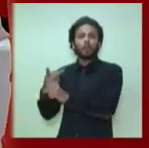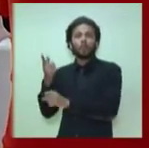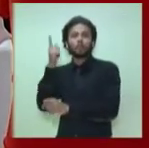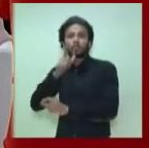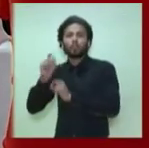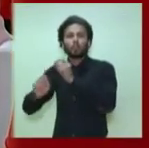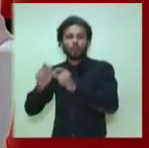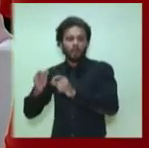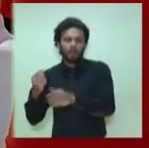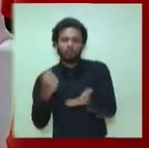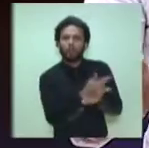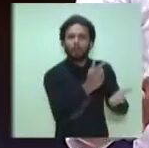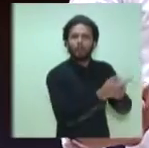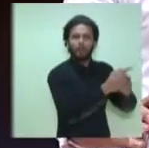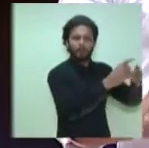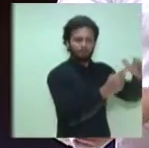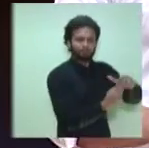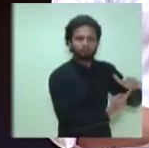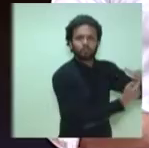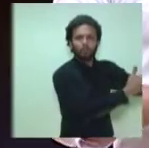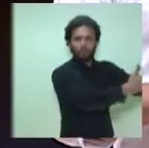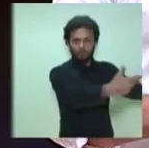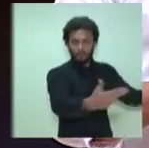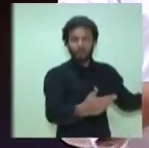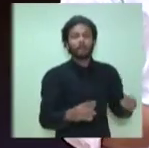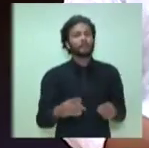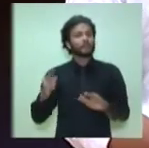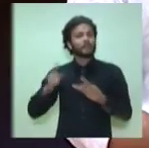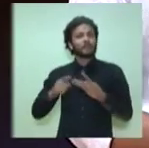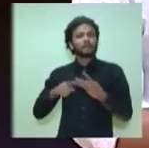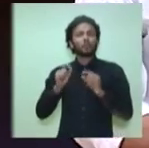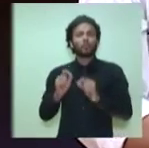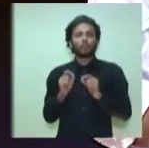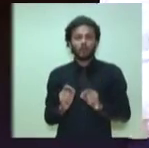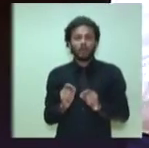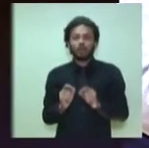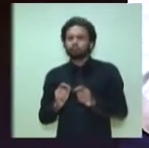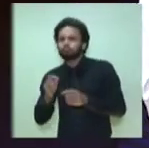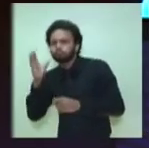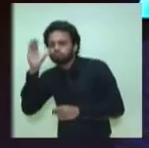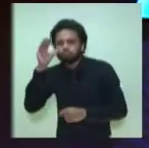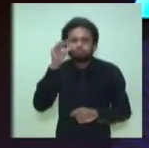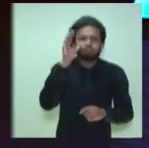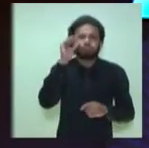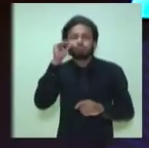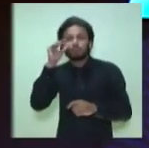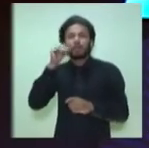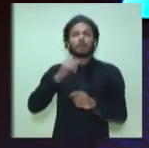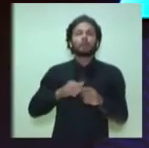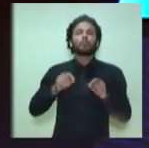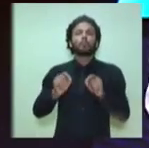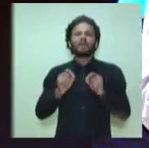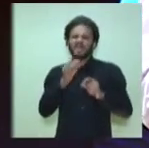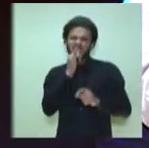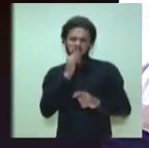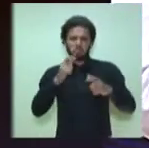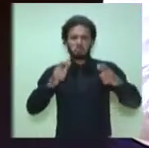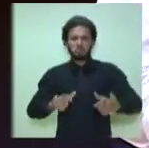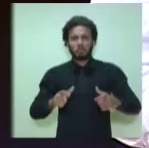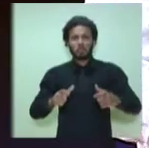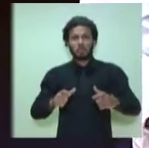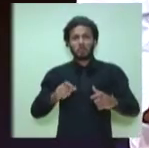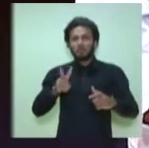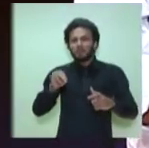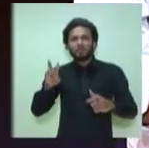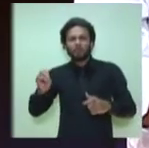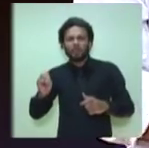no pequeno comércio no bairro. E o terceiro tem a ver com uma política fiscal inteligente, que nós chamamos de Meu Bairro Vivo. Por exemplo, incentivar